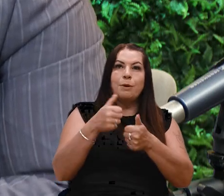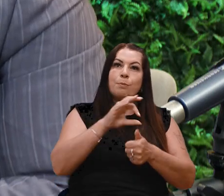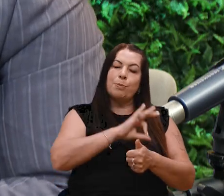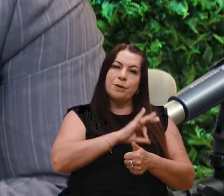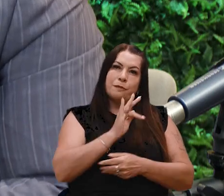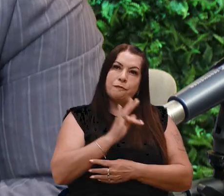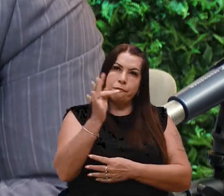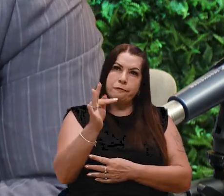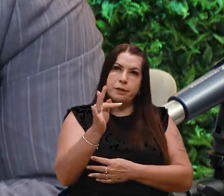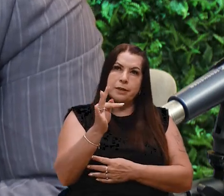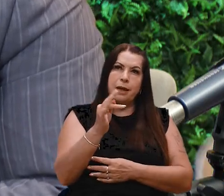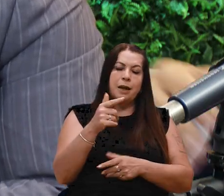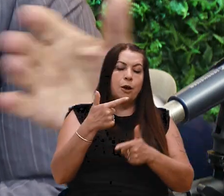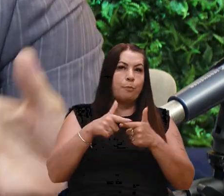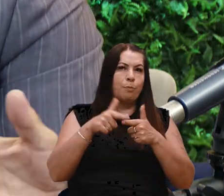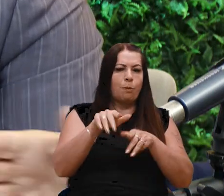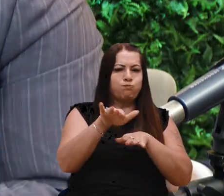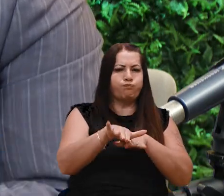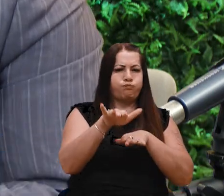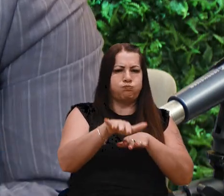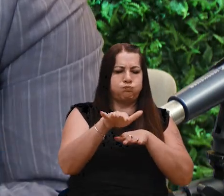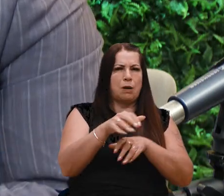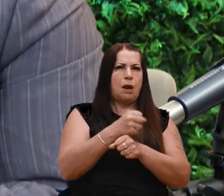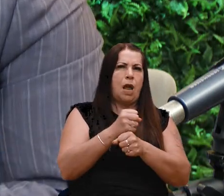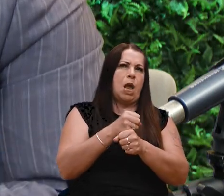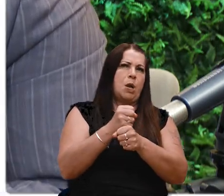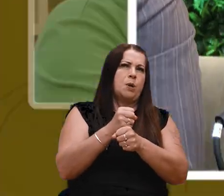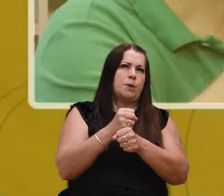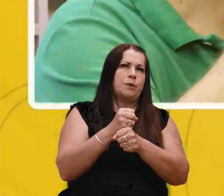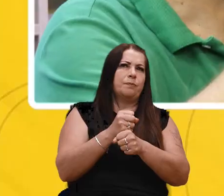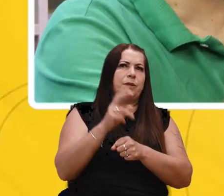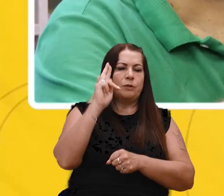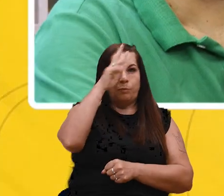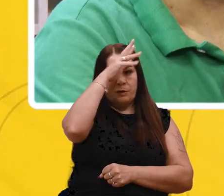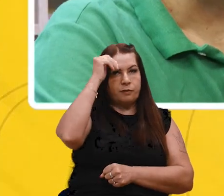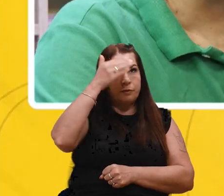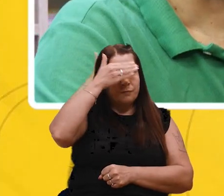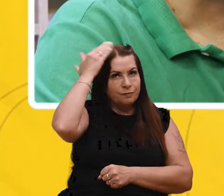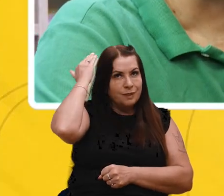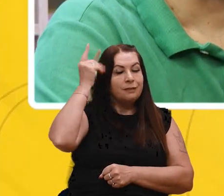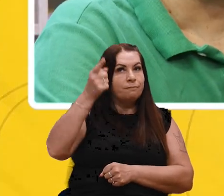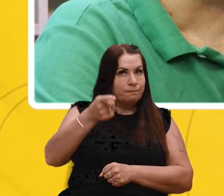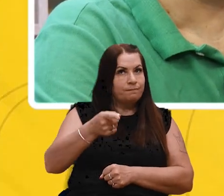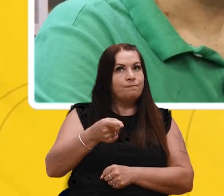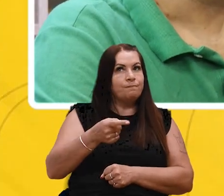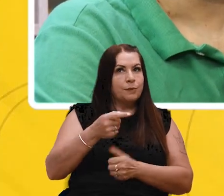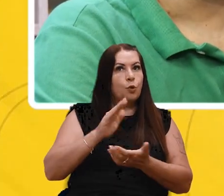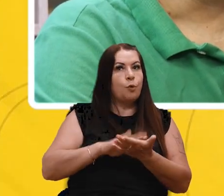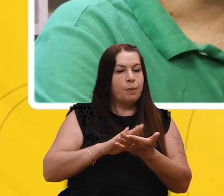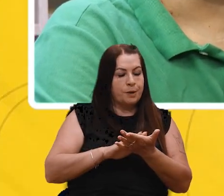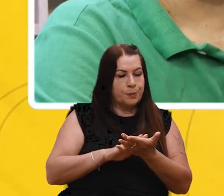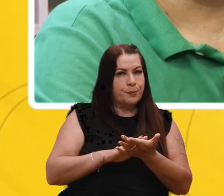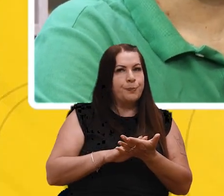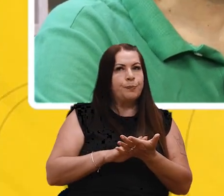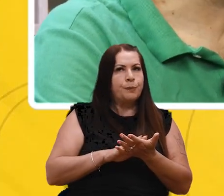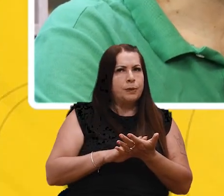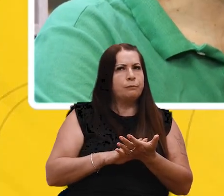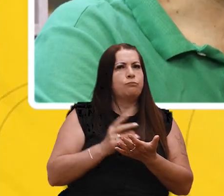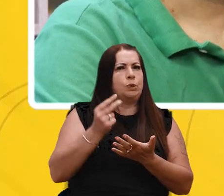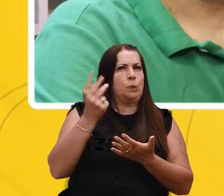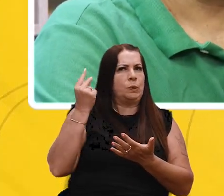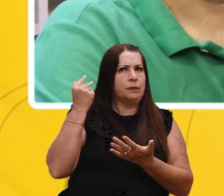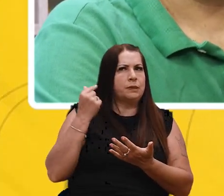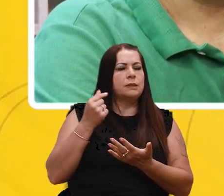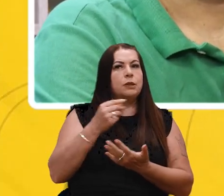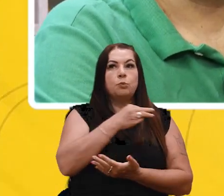é um gargalo que há muitos anos... Eu lembro do prefeito Alceu Barbosa Velho ainda cobrando essa situação. De muito tempo. Então, o